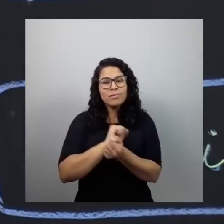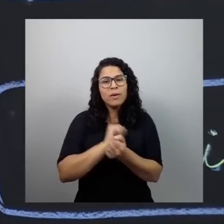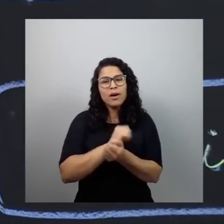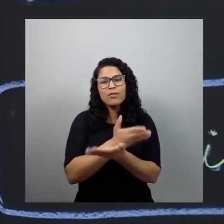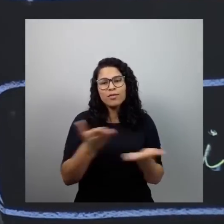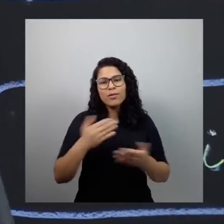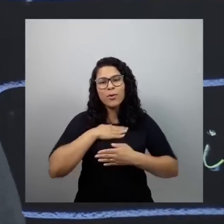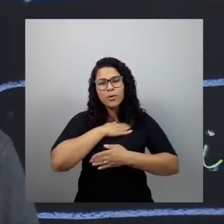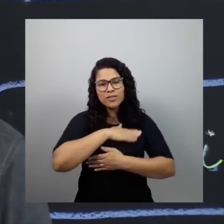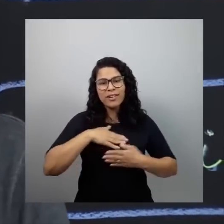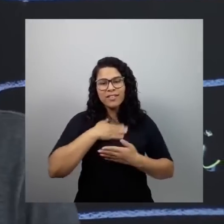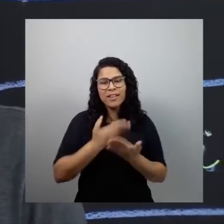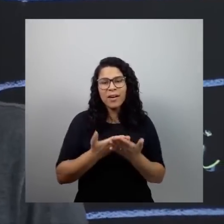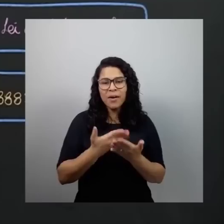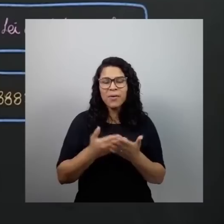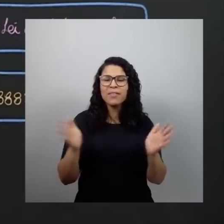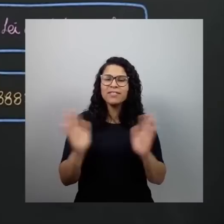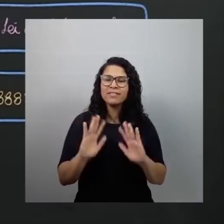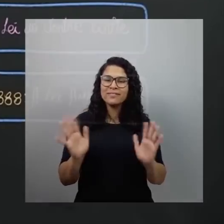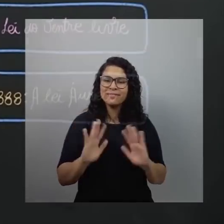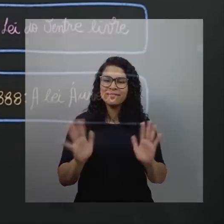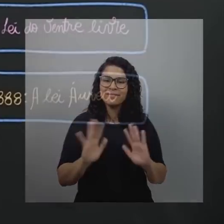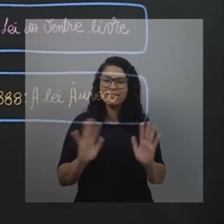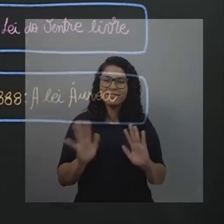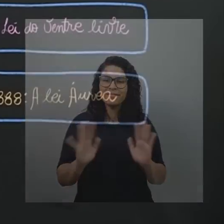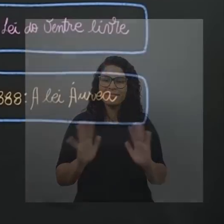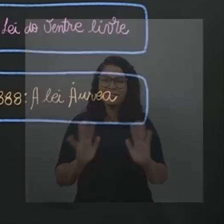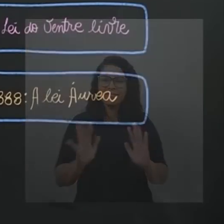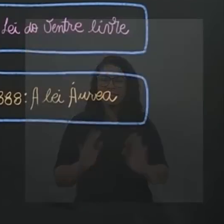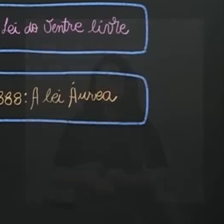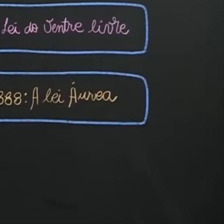da reflexão. Até uma próxima!